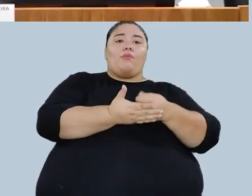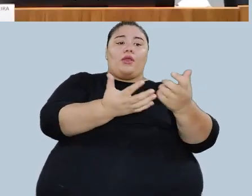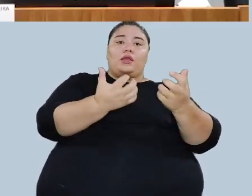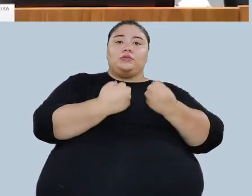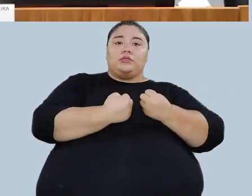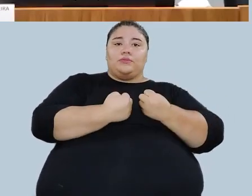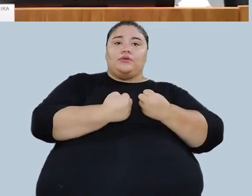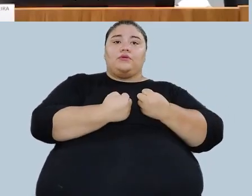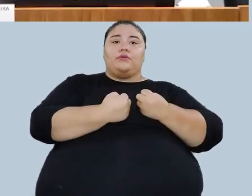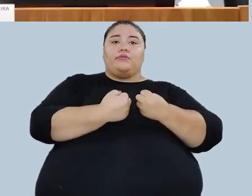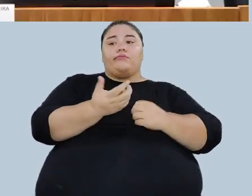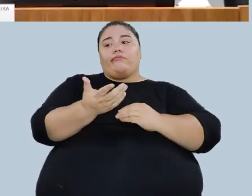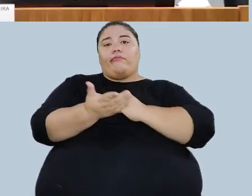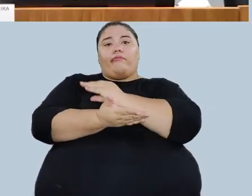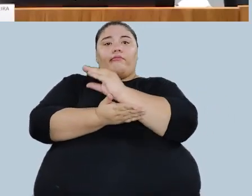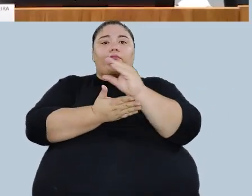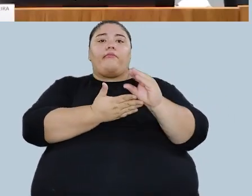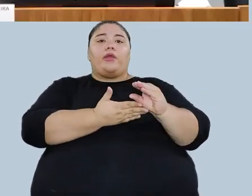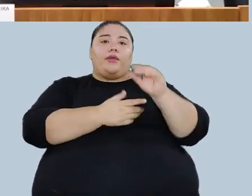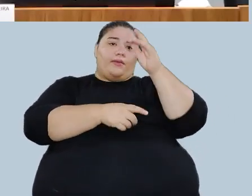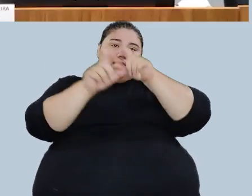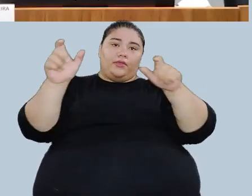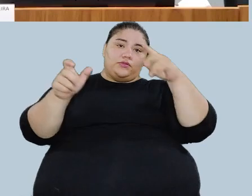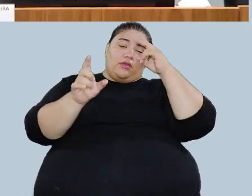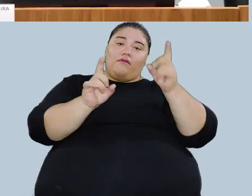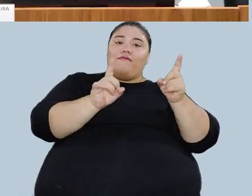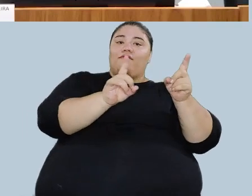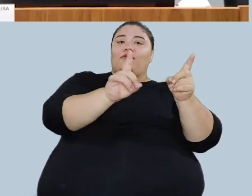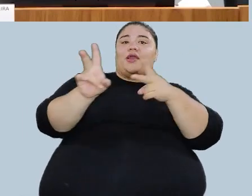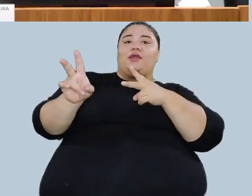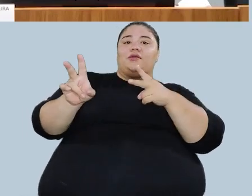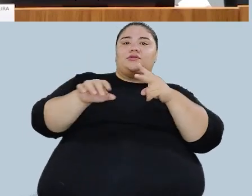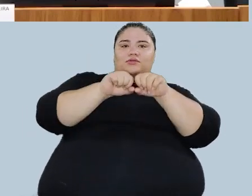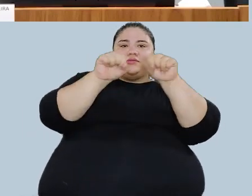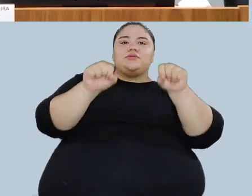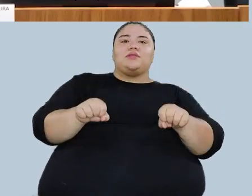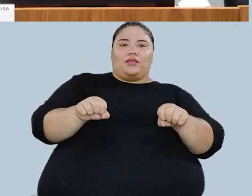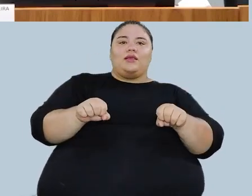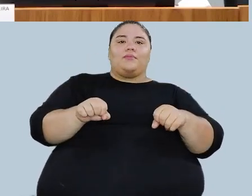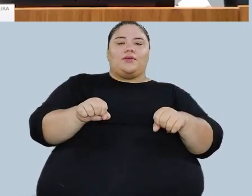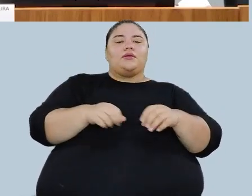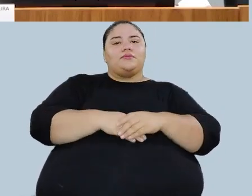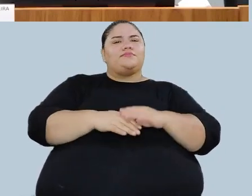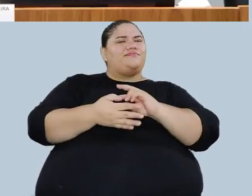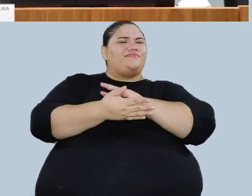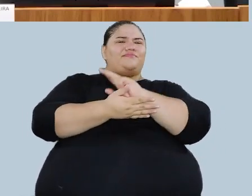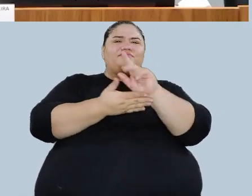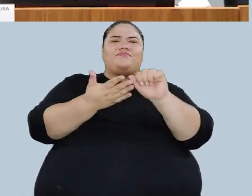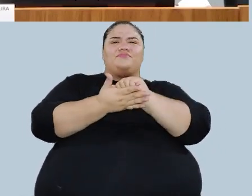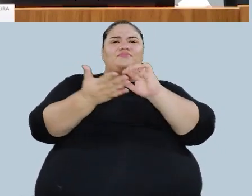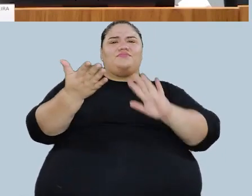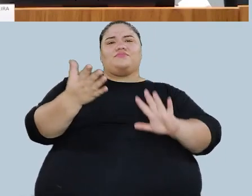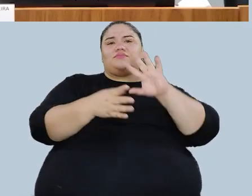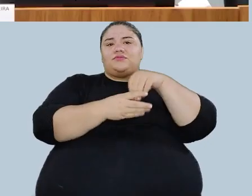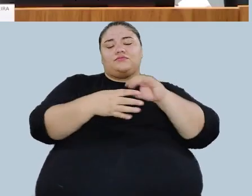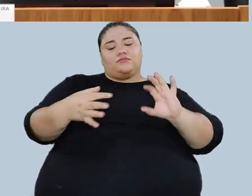recebíveis, financiam aquelas pessoas que vendem os produtos naquela base. Tem uma série de atividades que